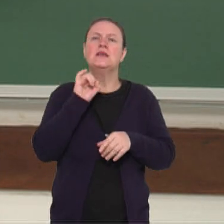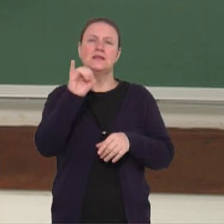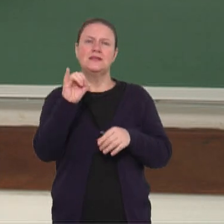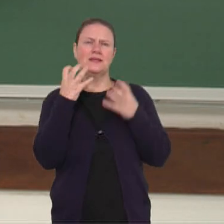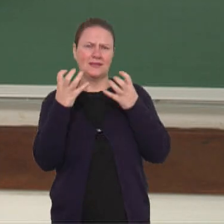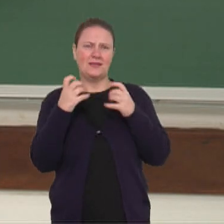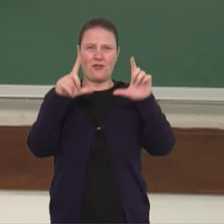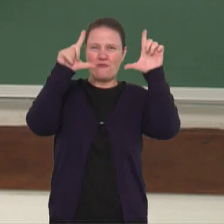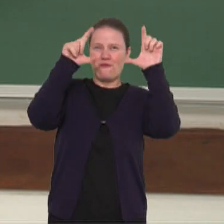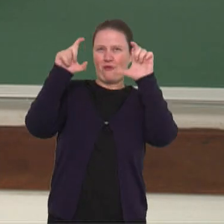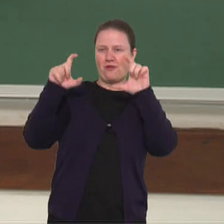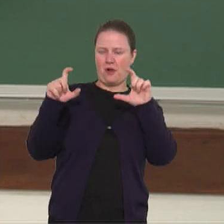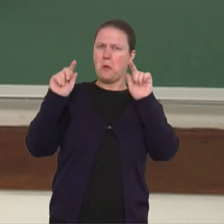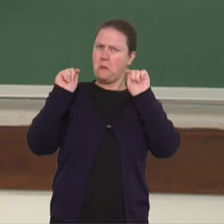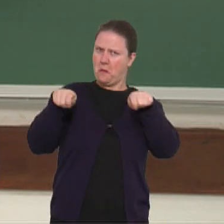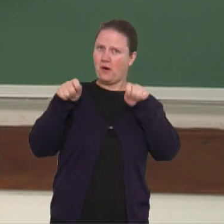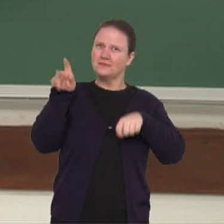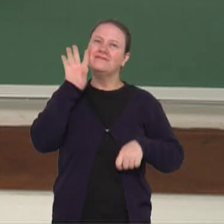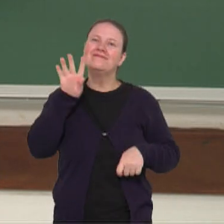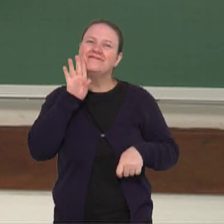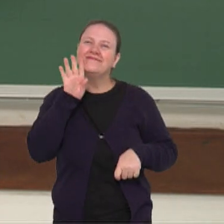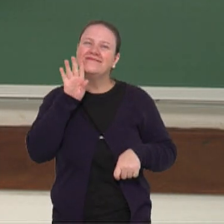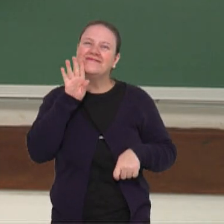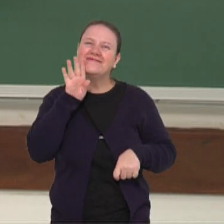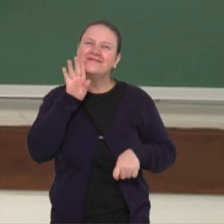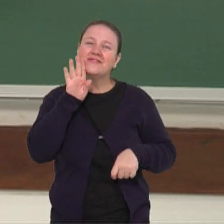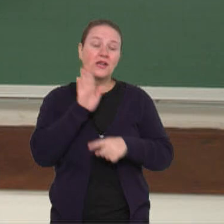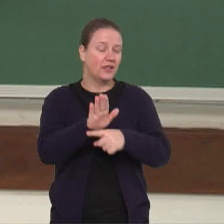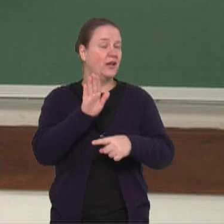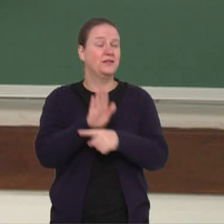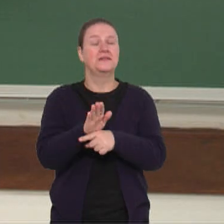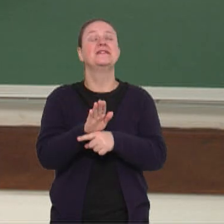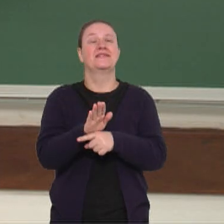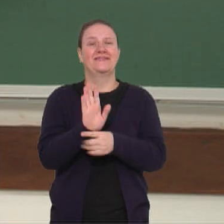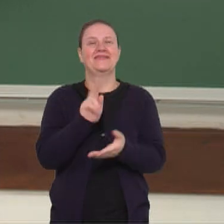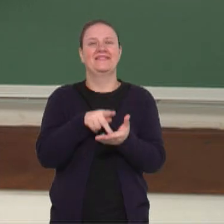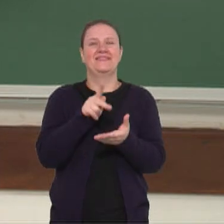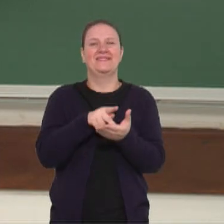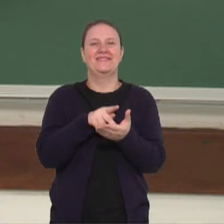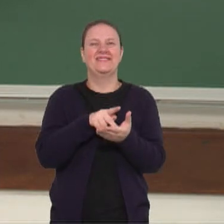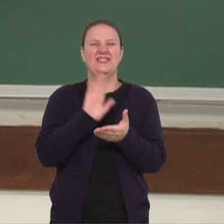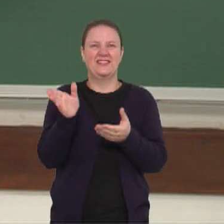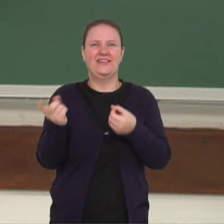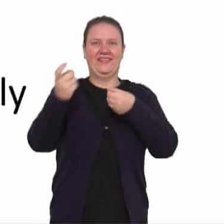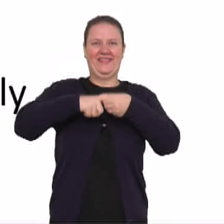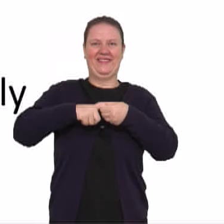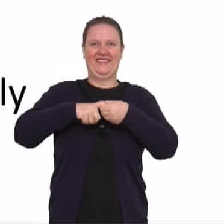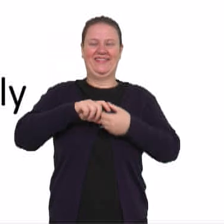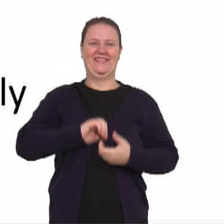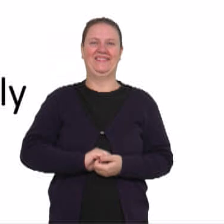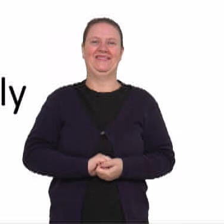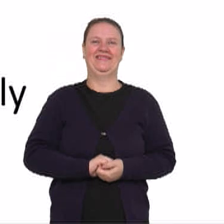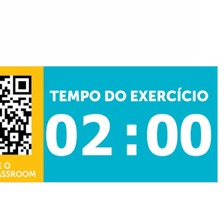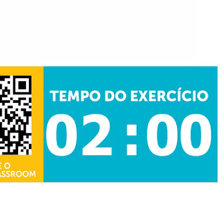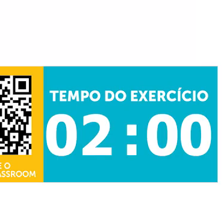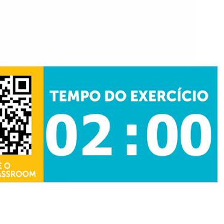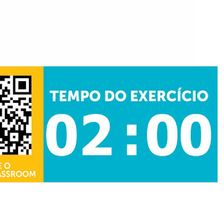aqui também, quem puder, seria bacana, né? Vai facilitar a vida de vocês. Até daqui a pouco!